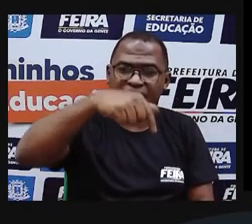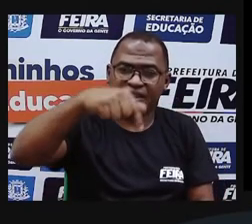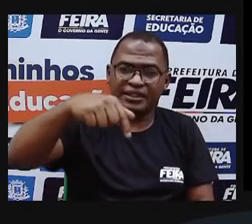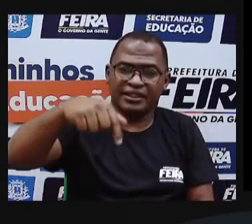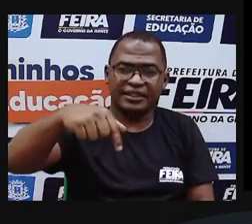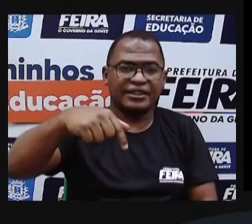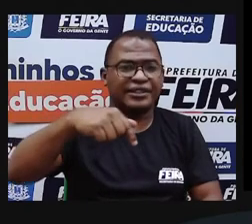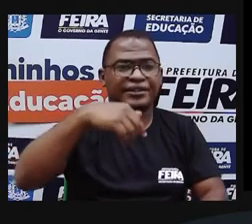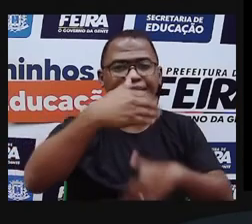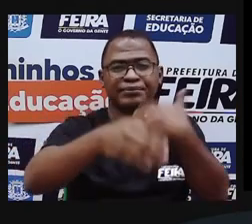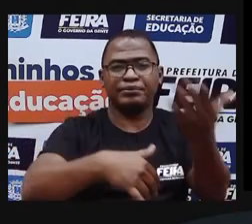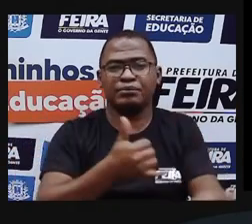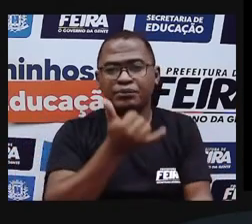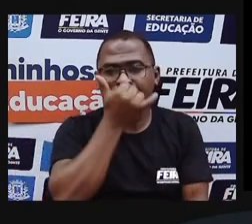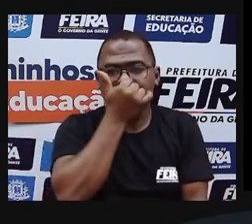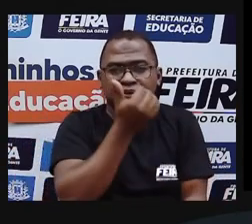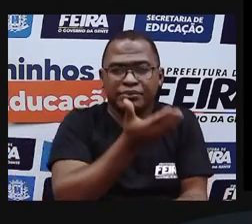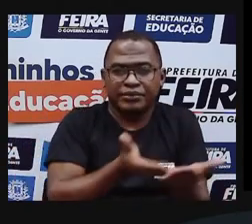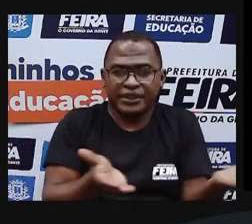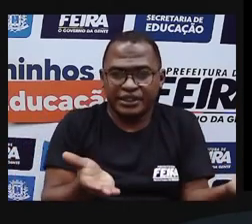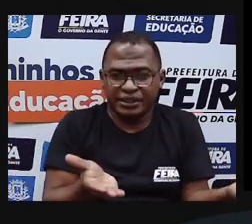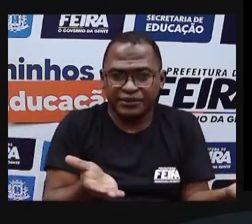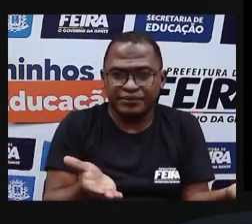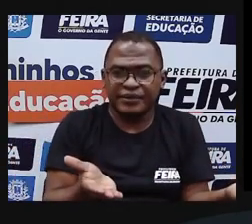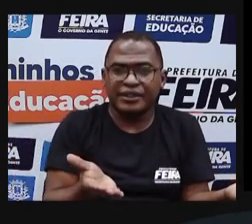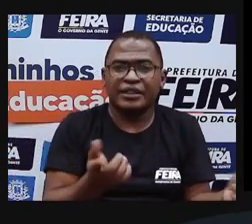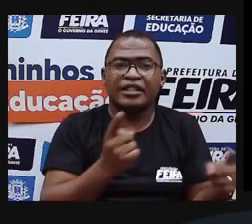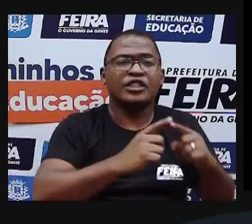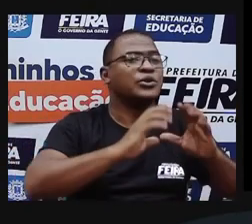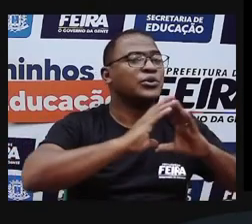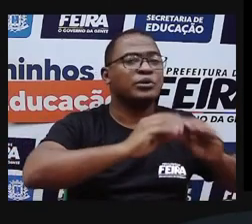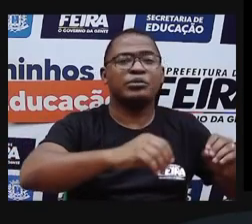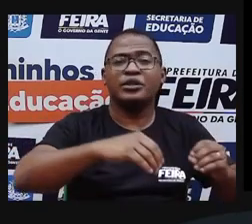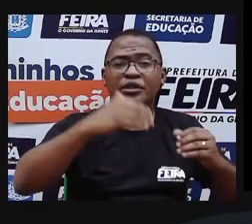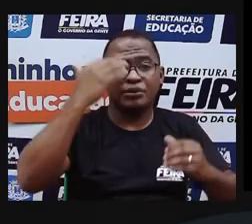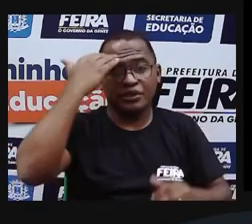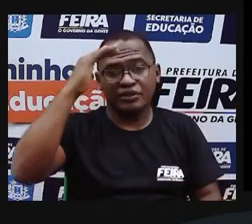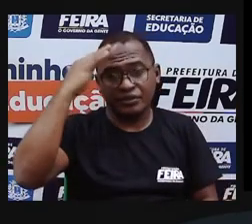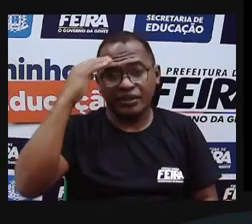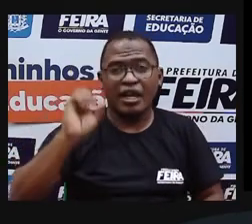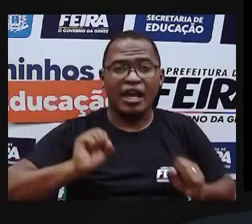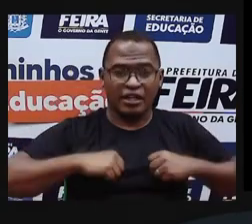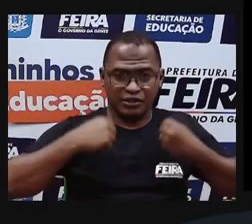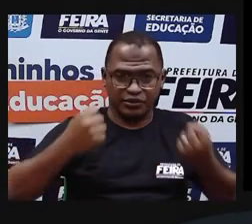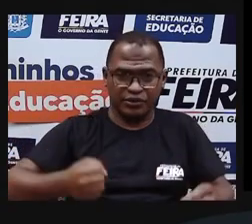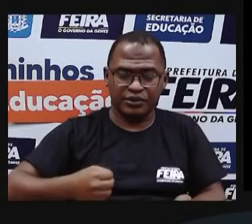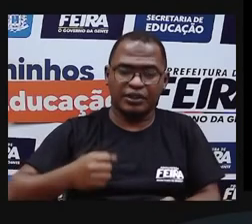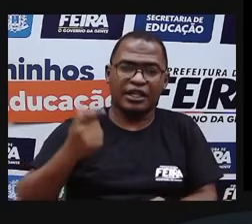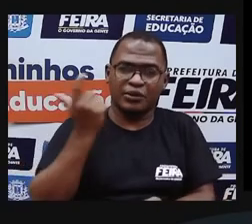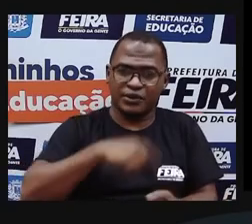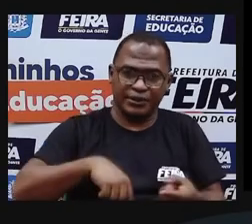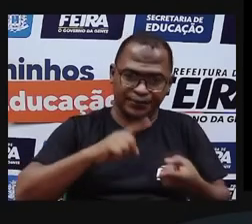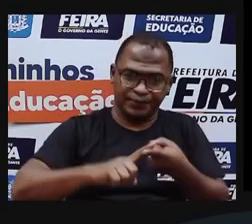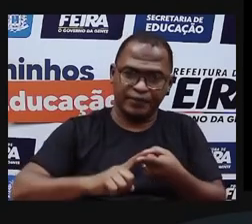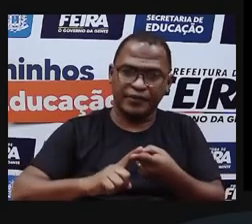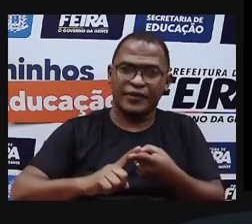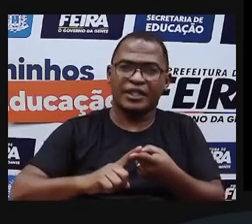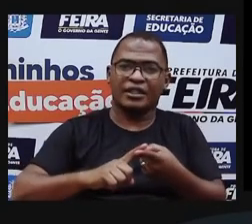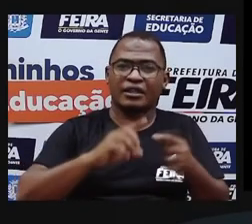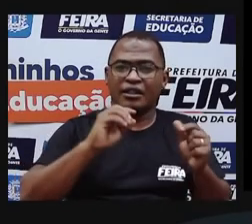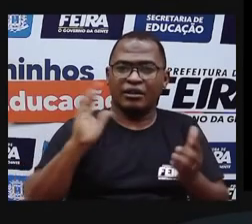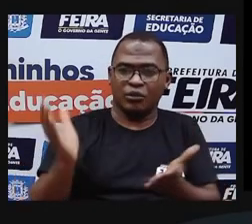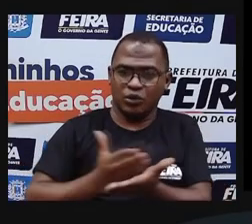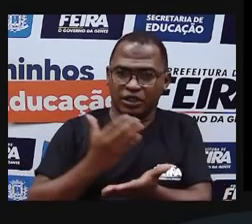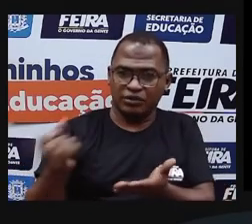Ela conseguiu realizar o sonho dela, ela conseguiu fazer sucesso, realizar o sonho de ter a casa, mas, infelizmente, né, a gente